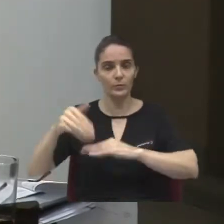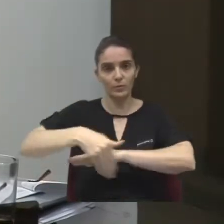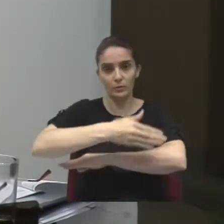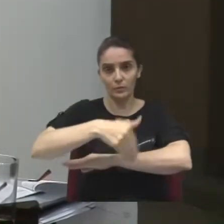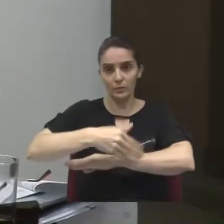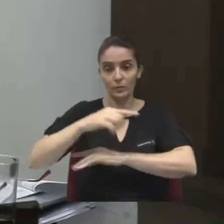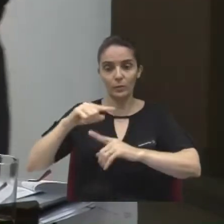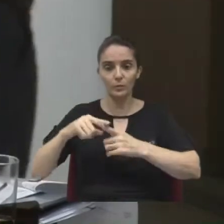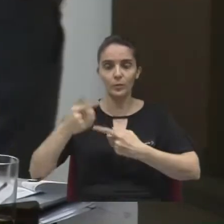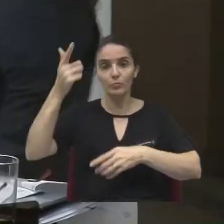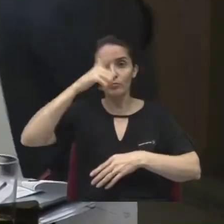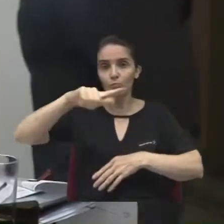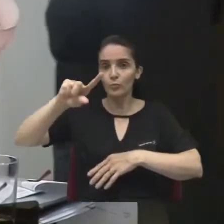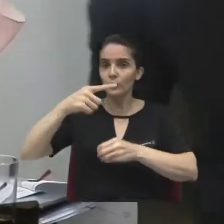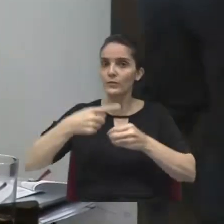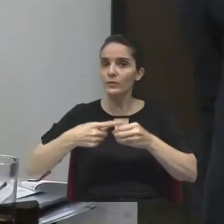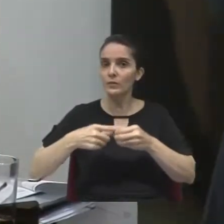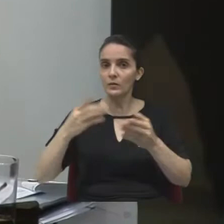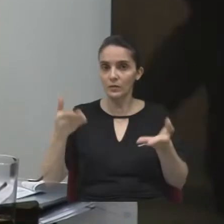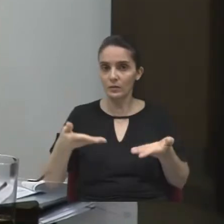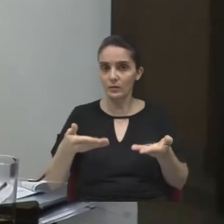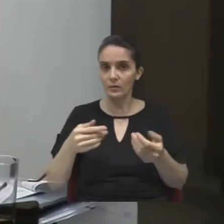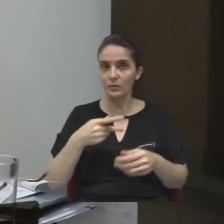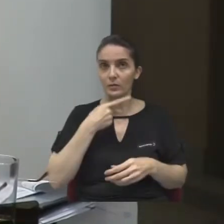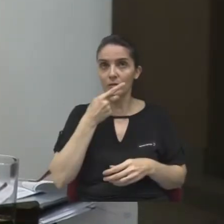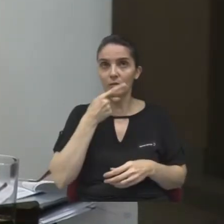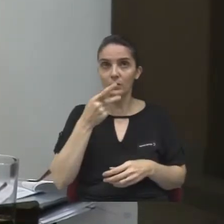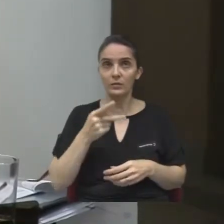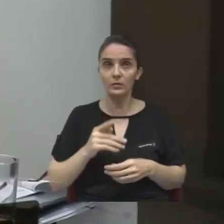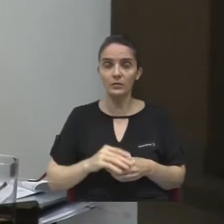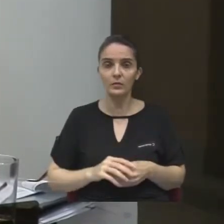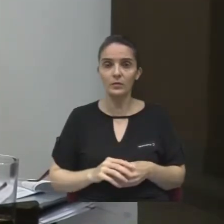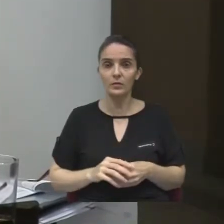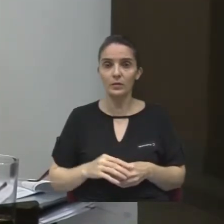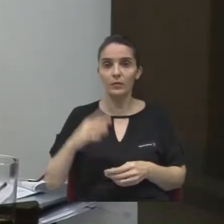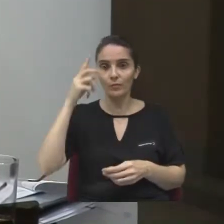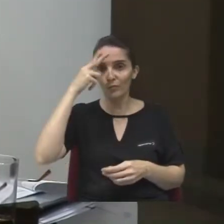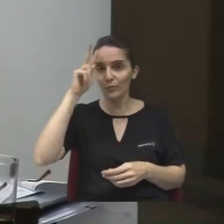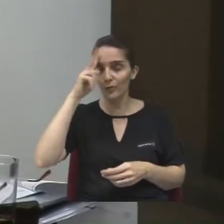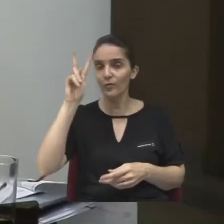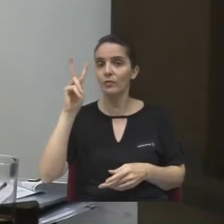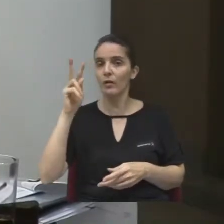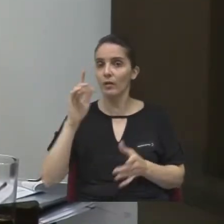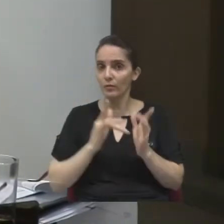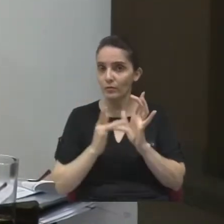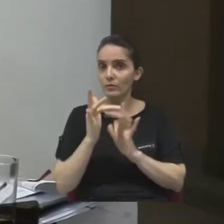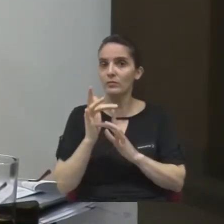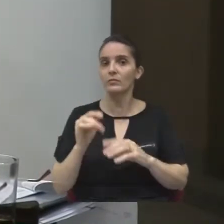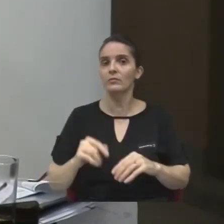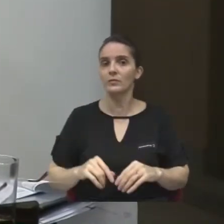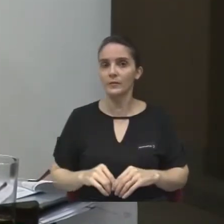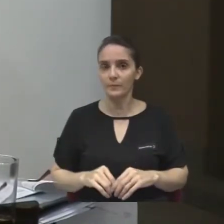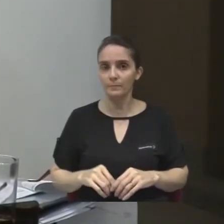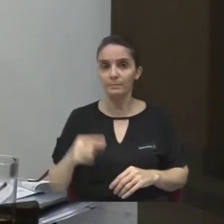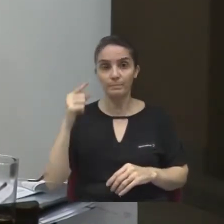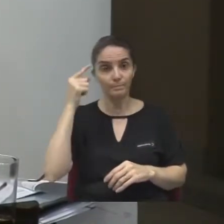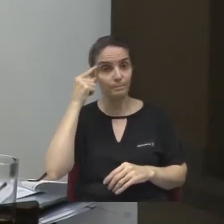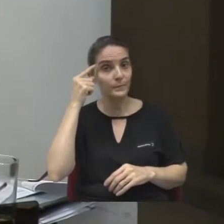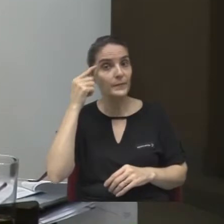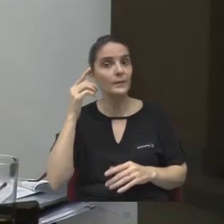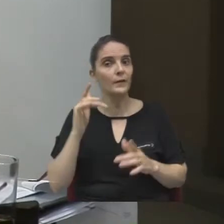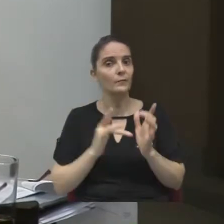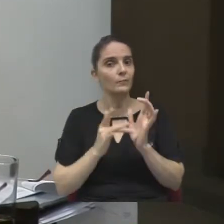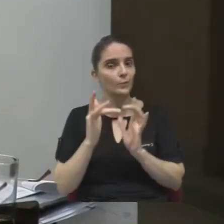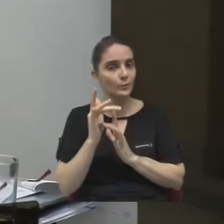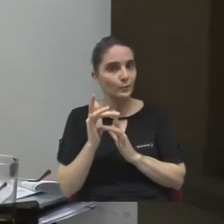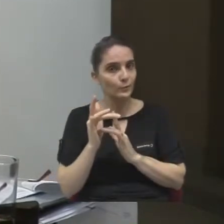Mas lembrando que a gente estava na Via Sacra, e que Jesus, com certeza, teria dado